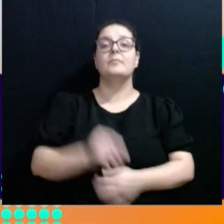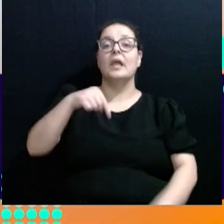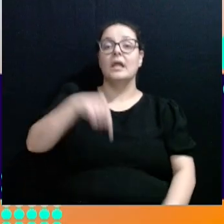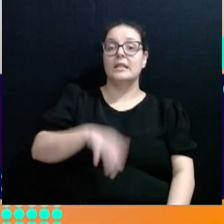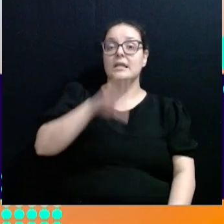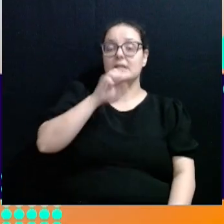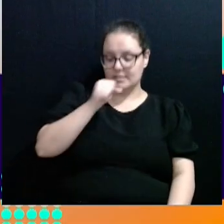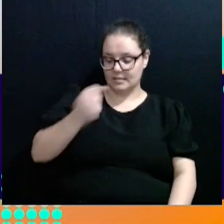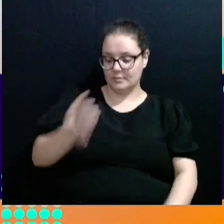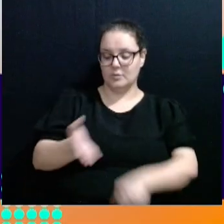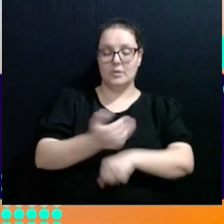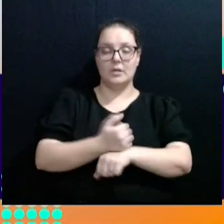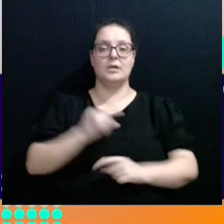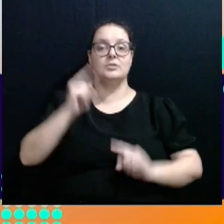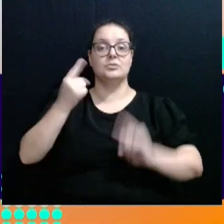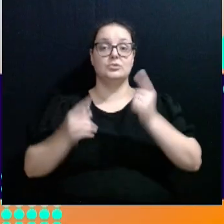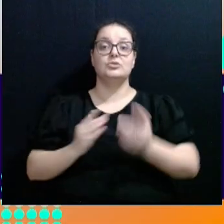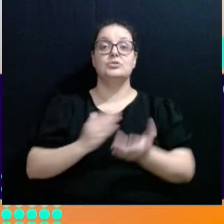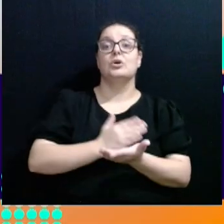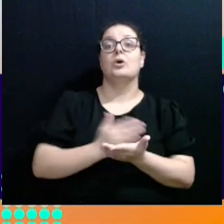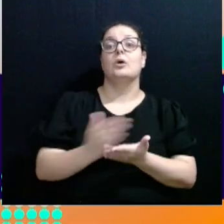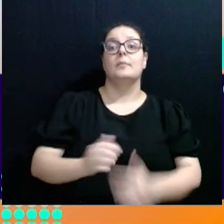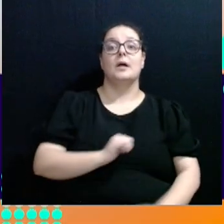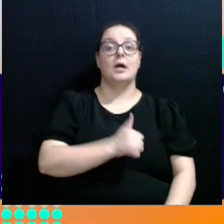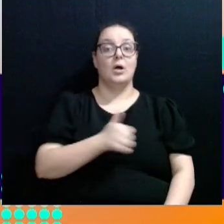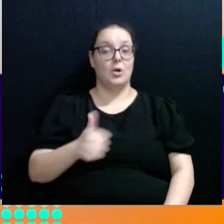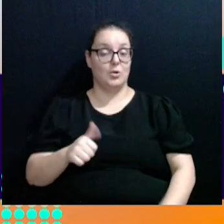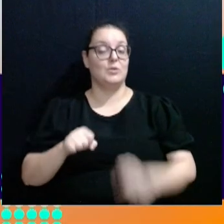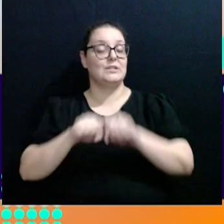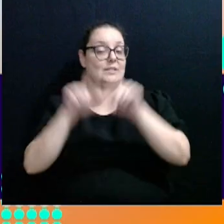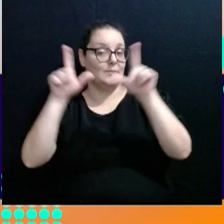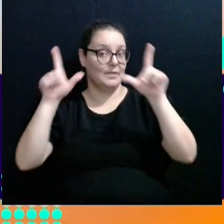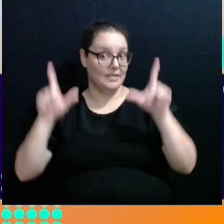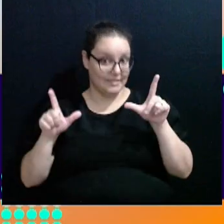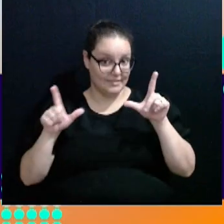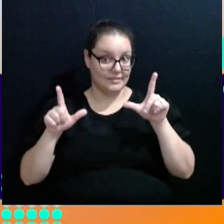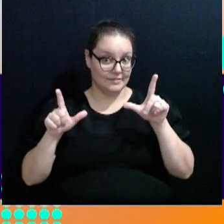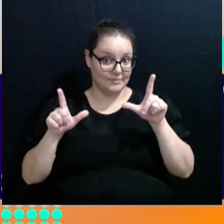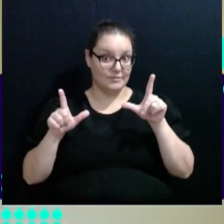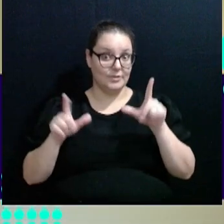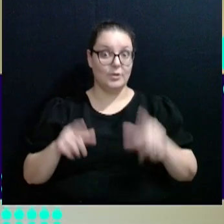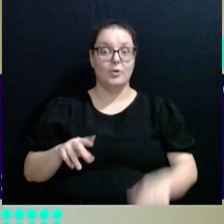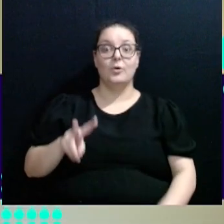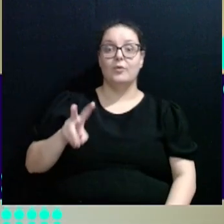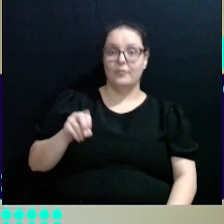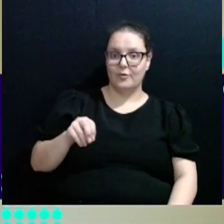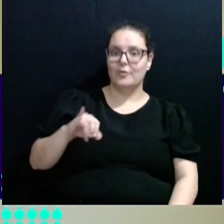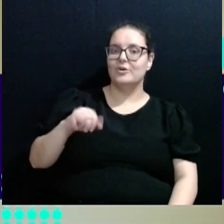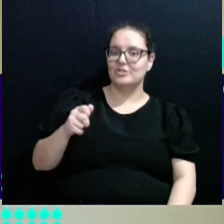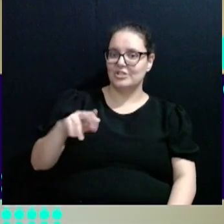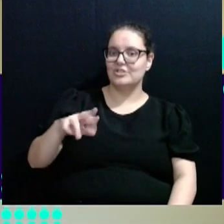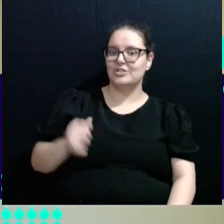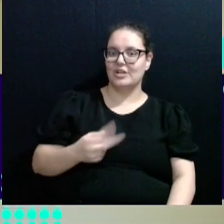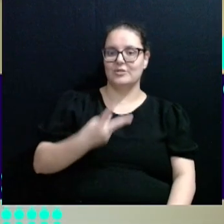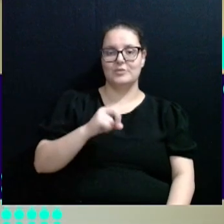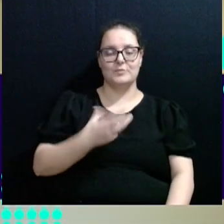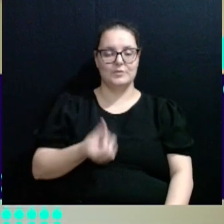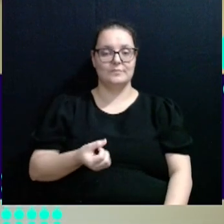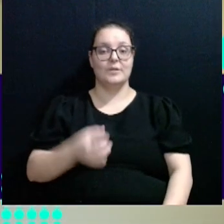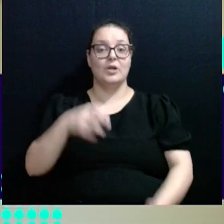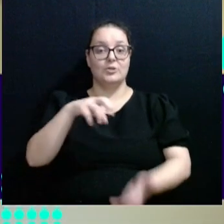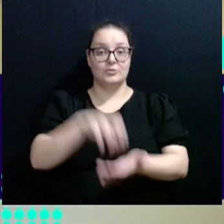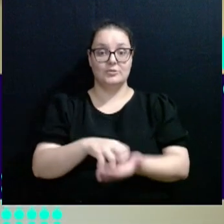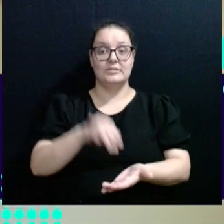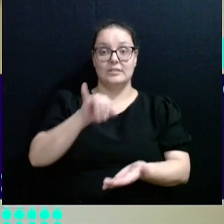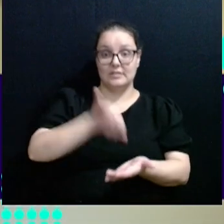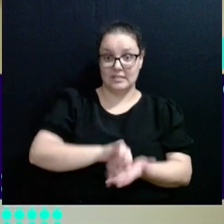já começa às 11 horas da manhã com o Vou Já Já 2026. No centro da cidade, a